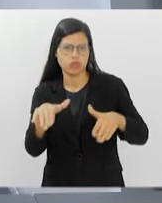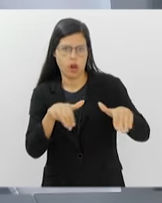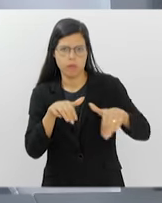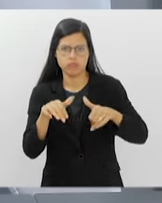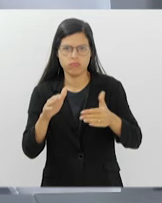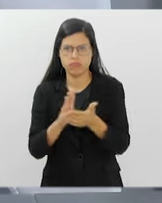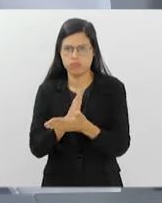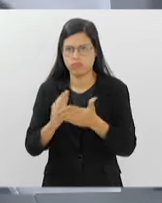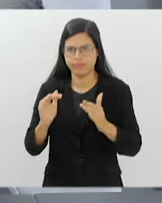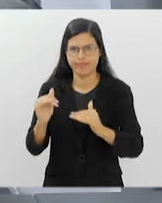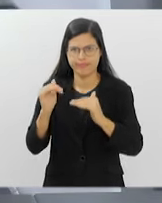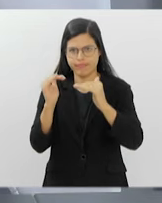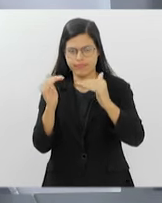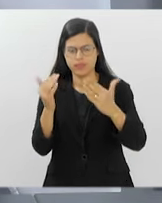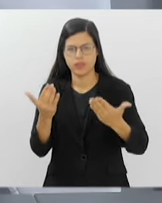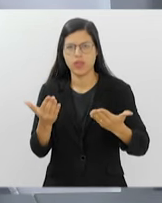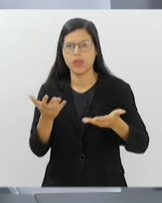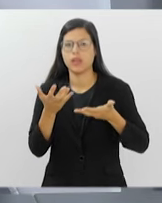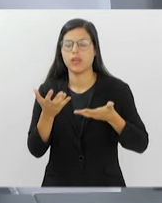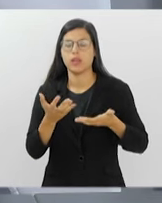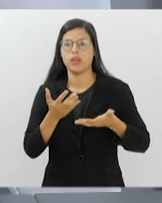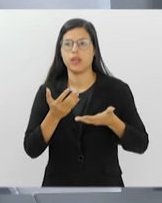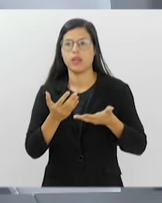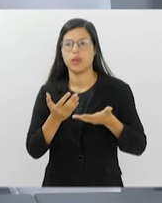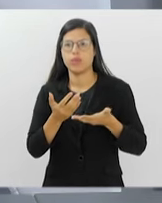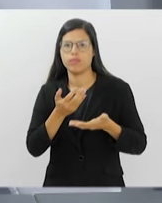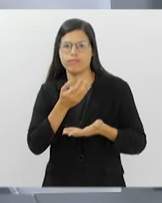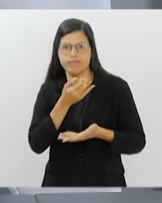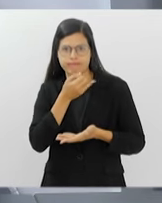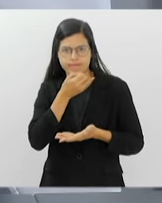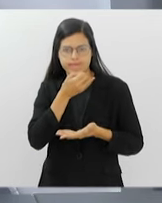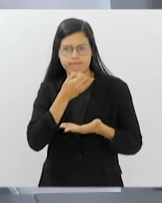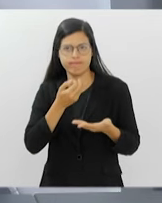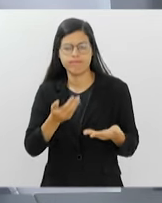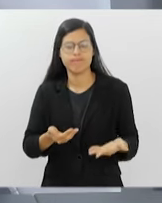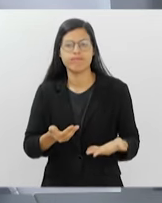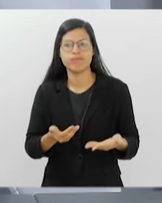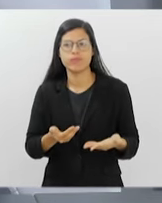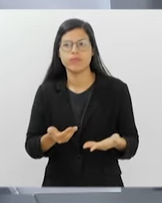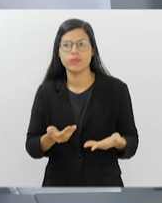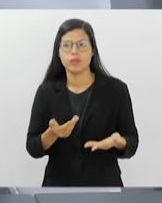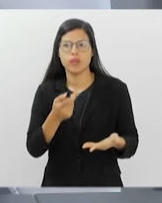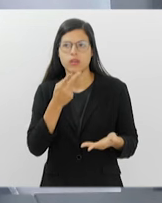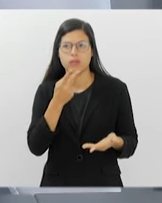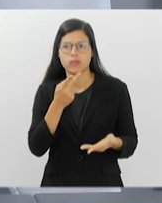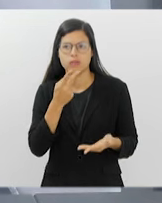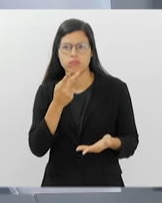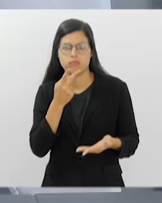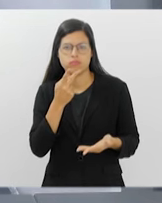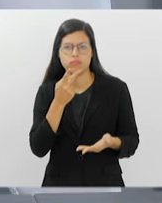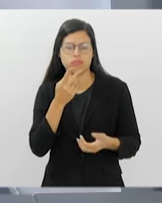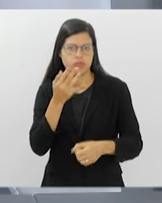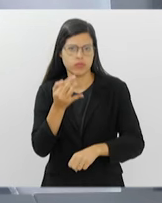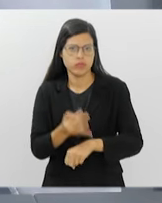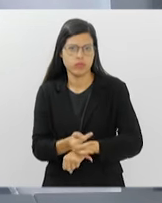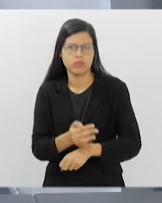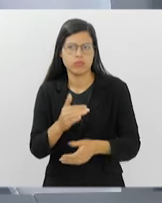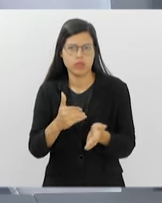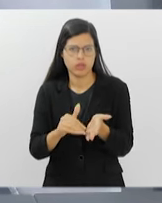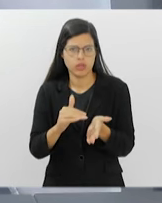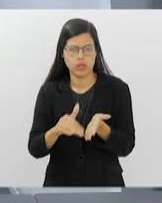autoridades quero inicialmente lamentar né a ausência do secretário Rodrigo